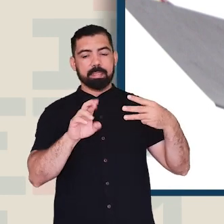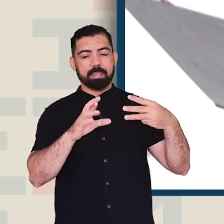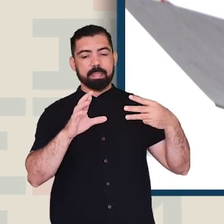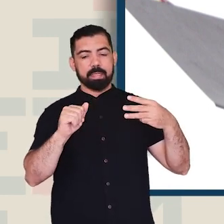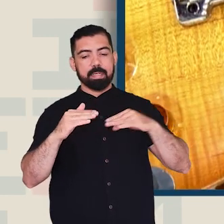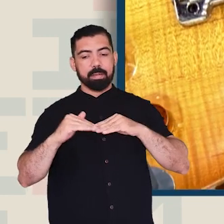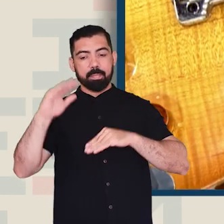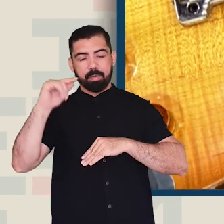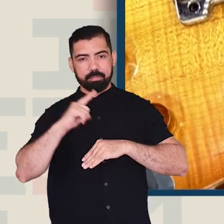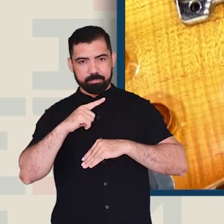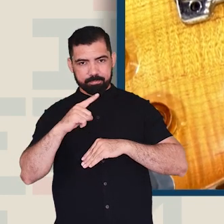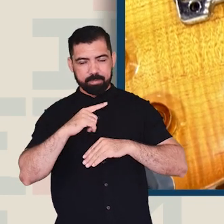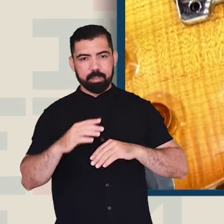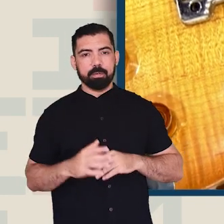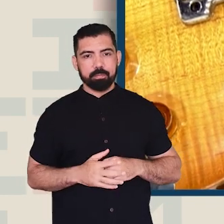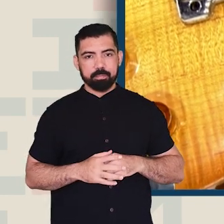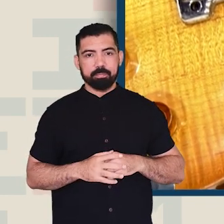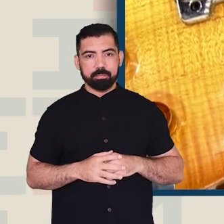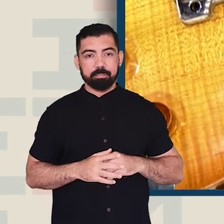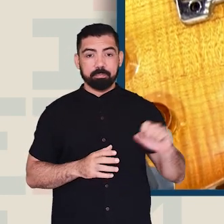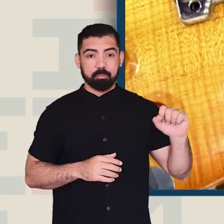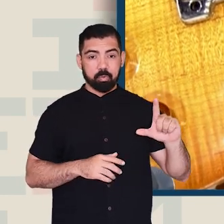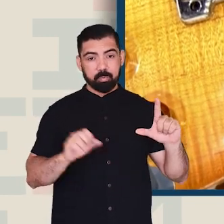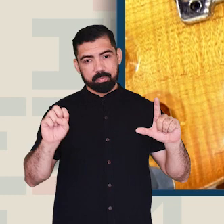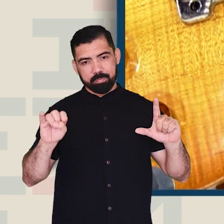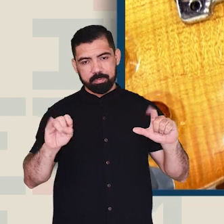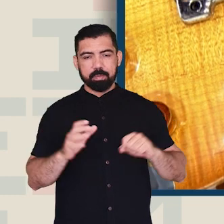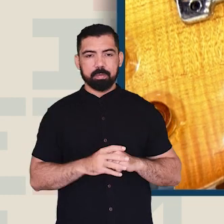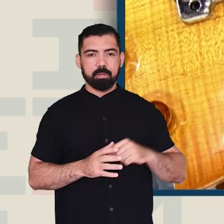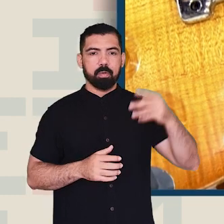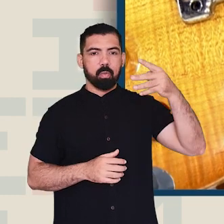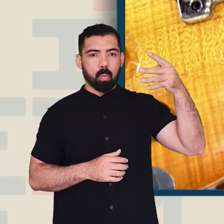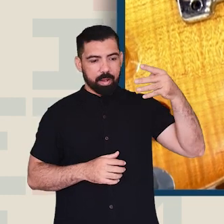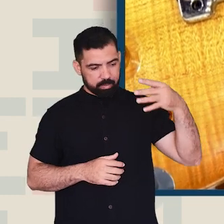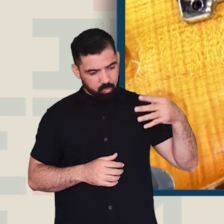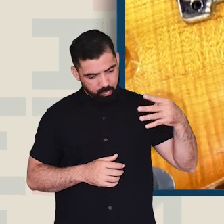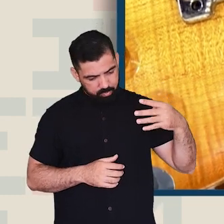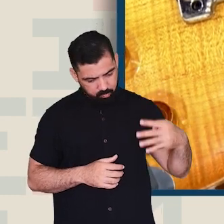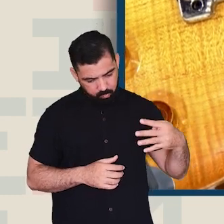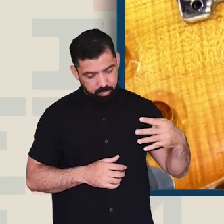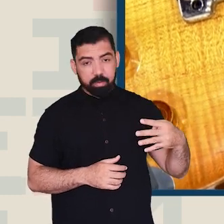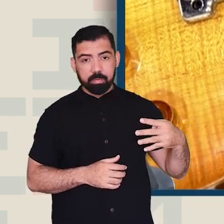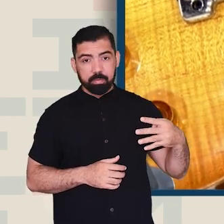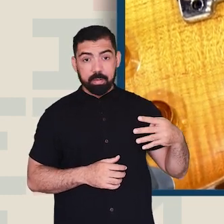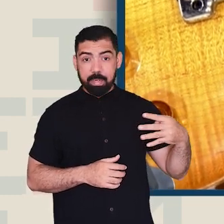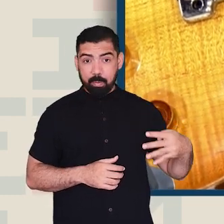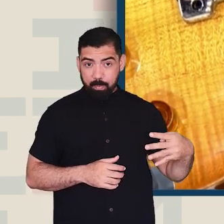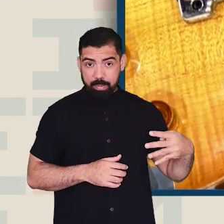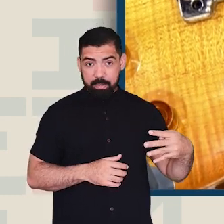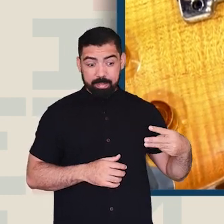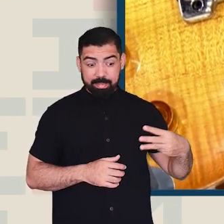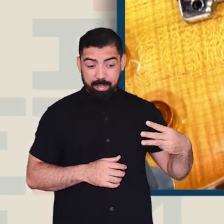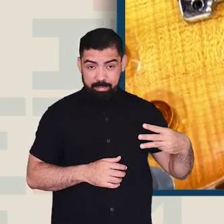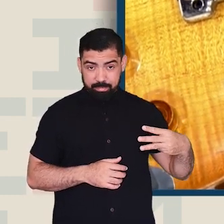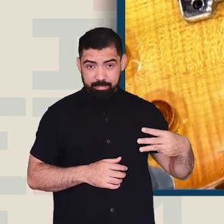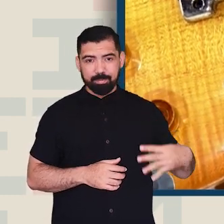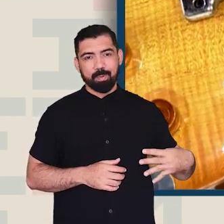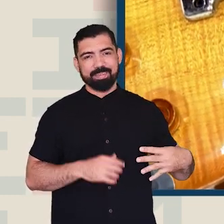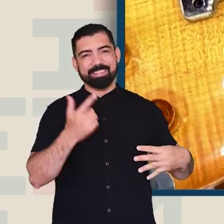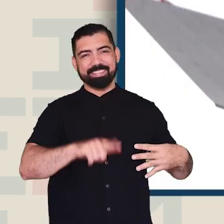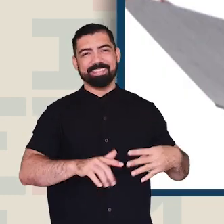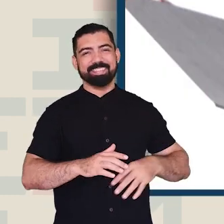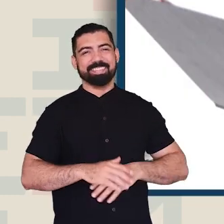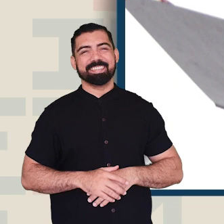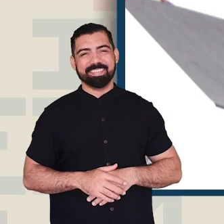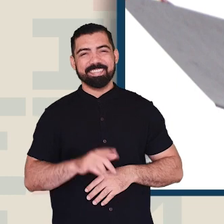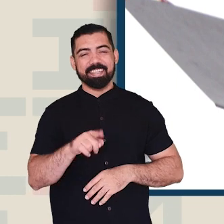Então, Sol para o Si. Então, quarta, quarta, quarta, quarta, terça, quarta, né? Então,